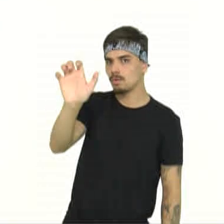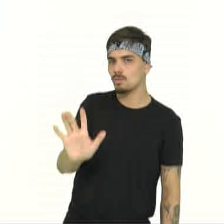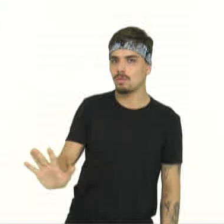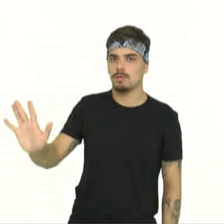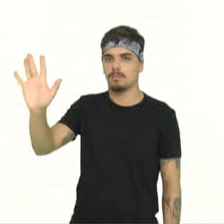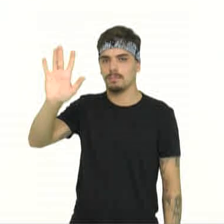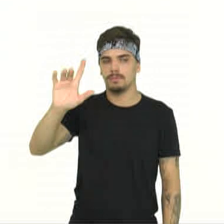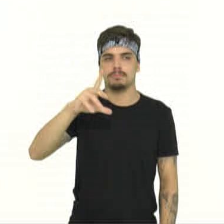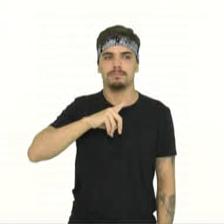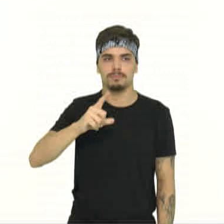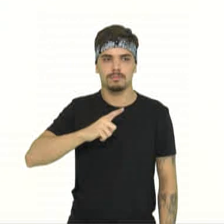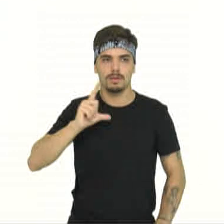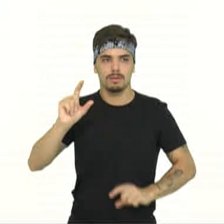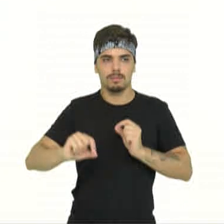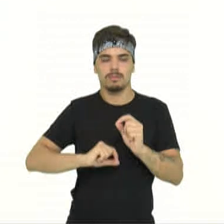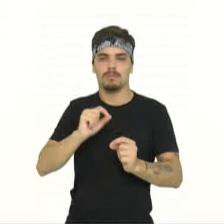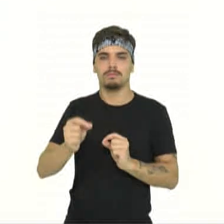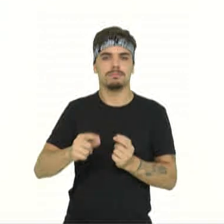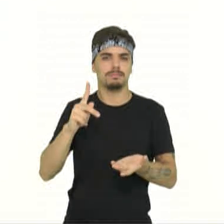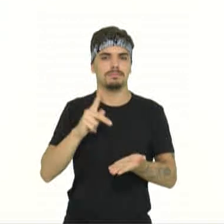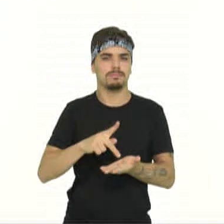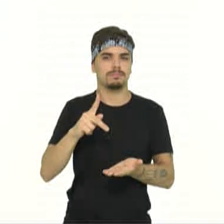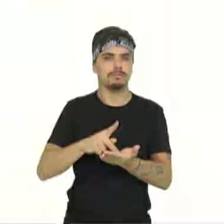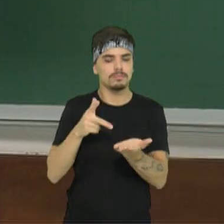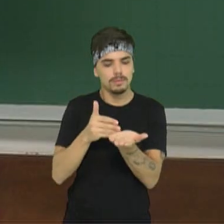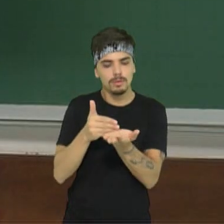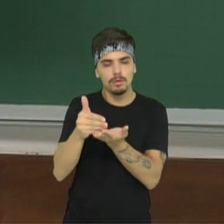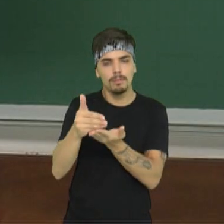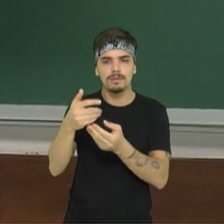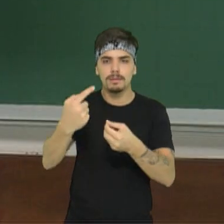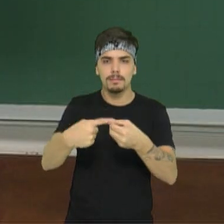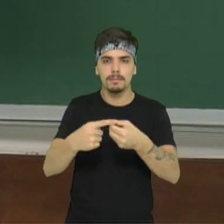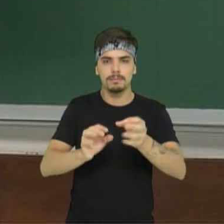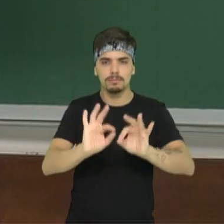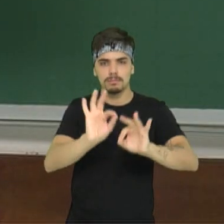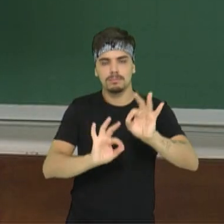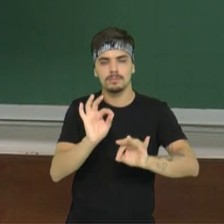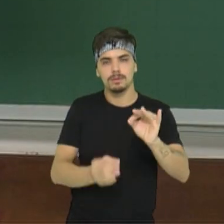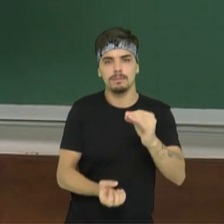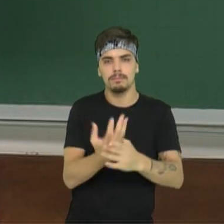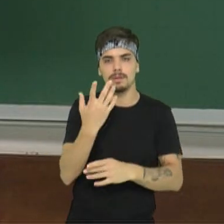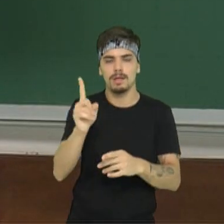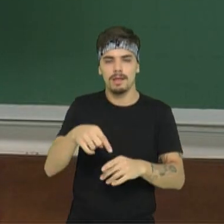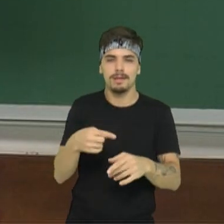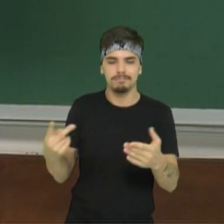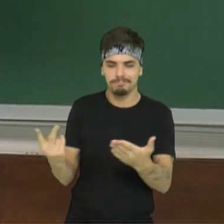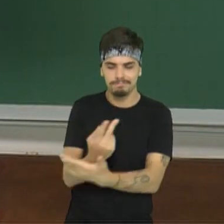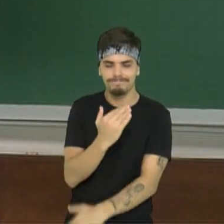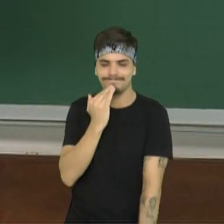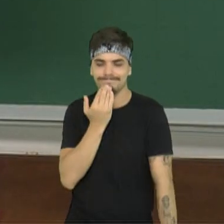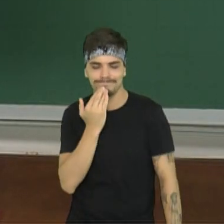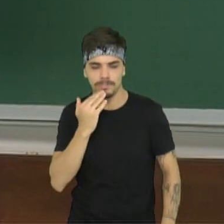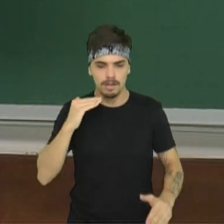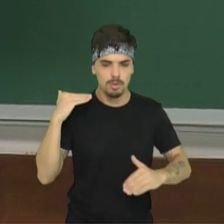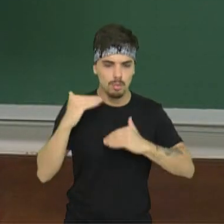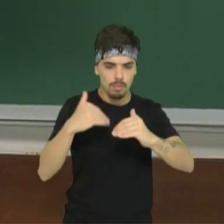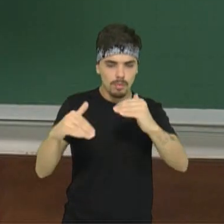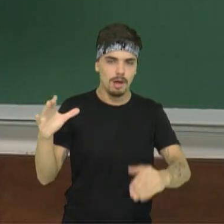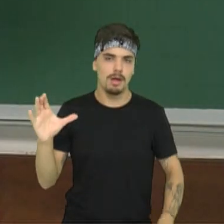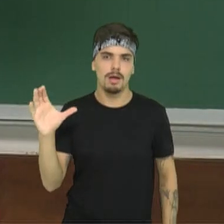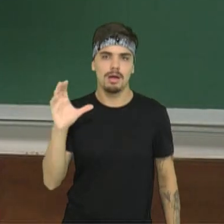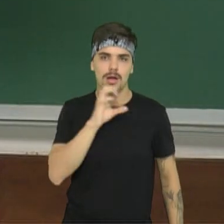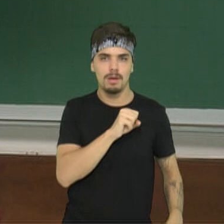a gente viu que a realidade do início da urbanização ela era completamente desorganizada, muito acelerada,